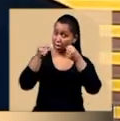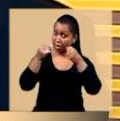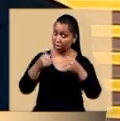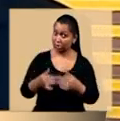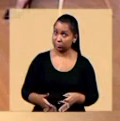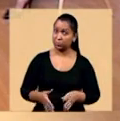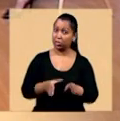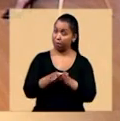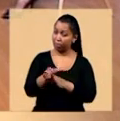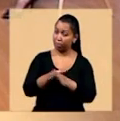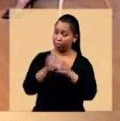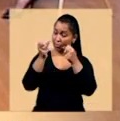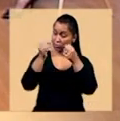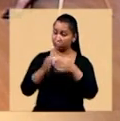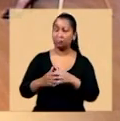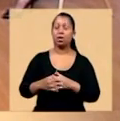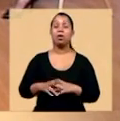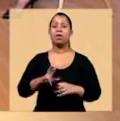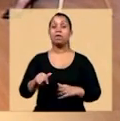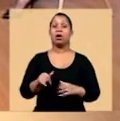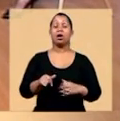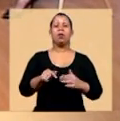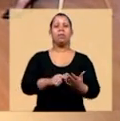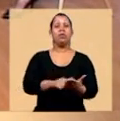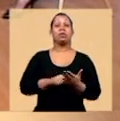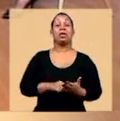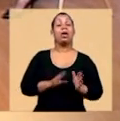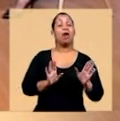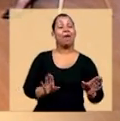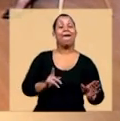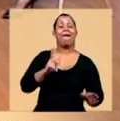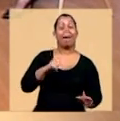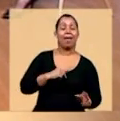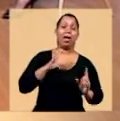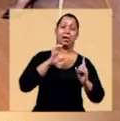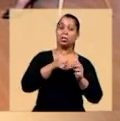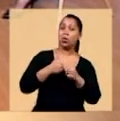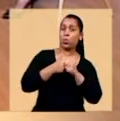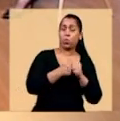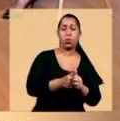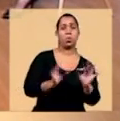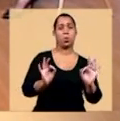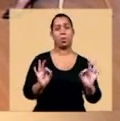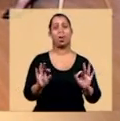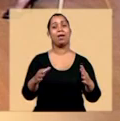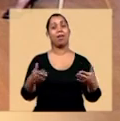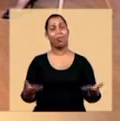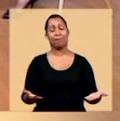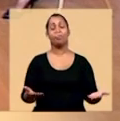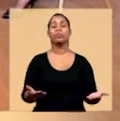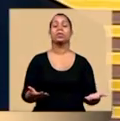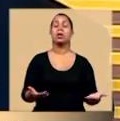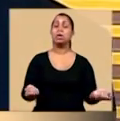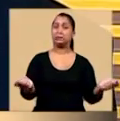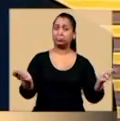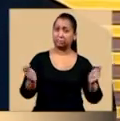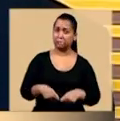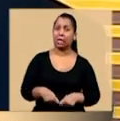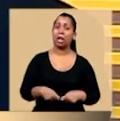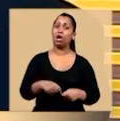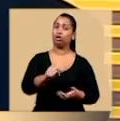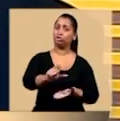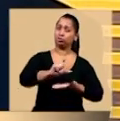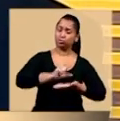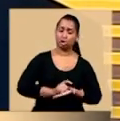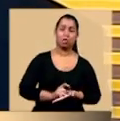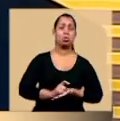orientação. E ele vai fazer a exposição até para ter condições de dizer, olha, isso é um assédio, isso não é um assédio. É uma conduta que